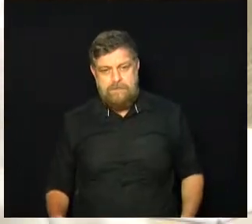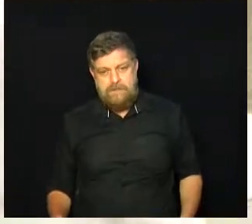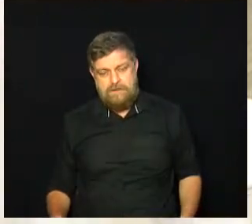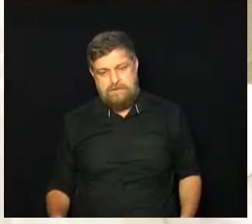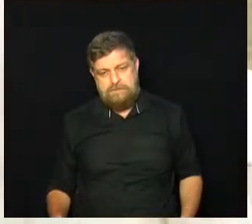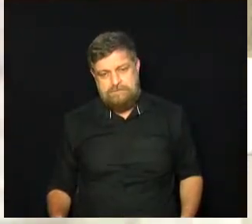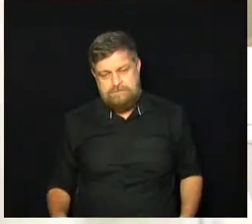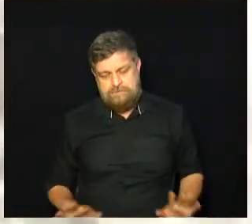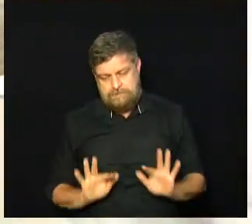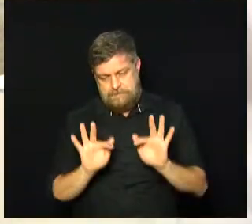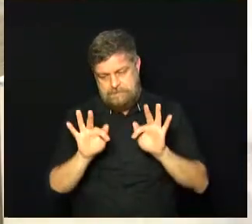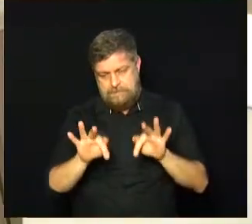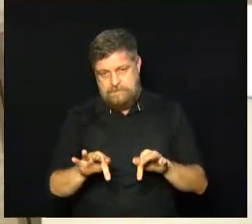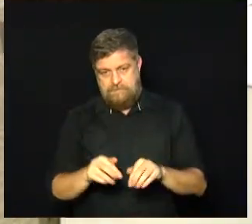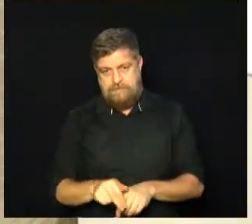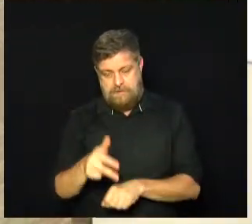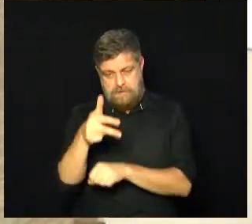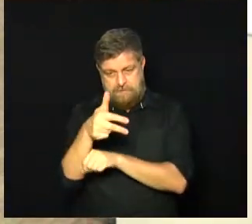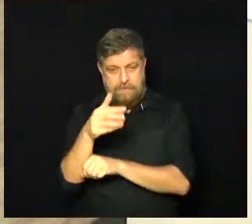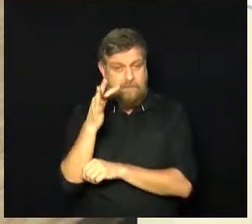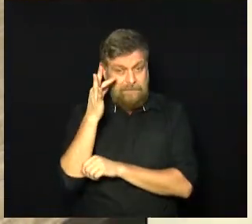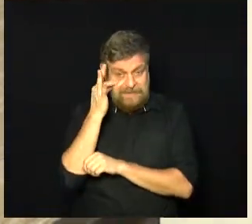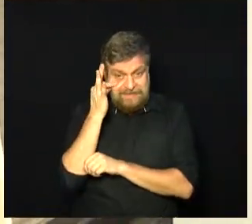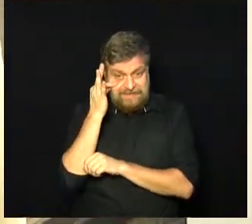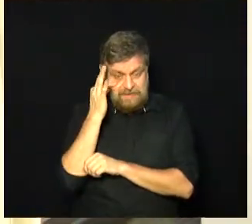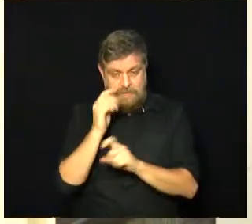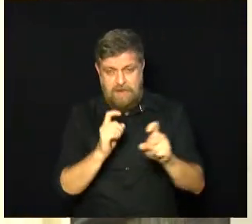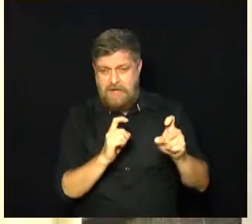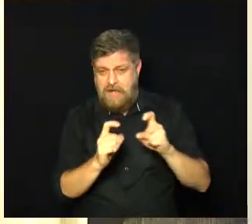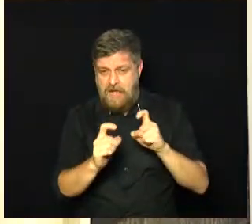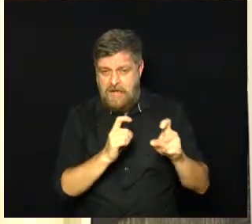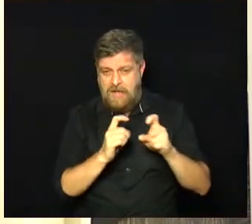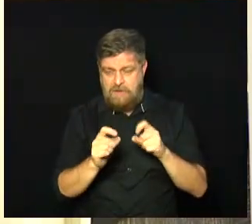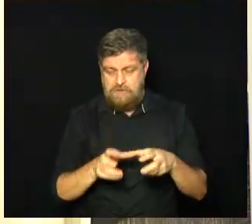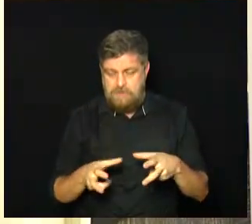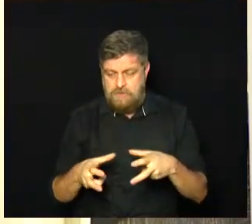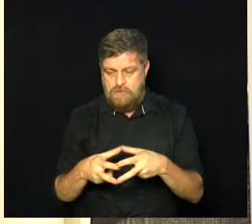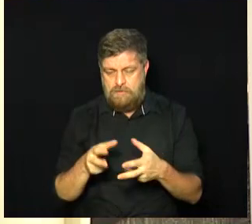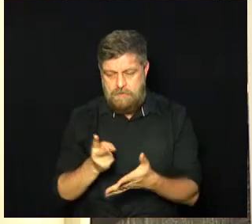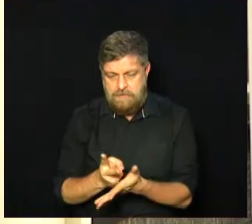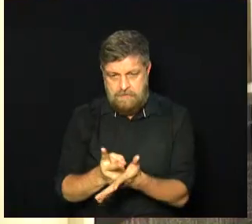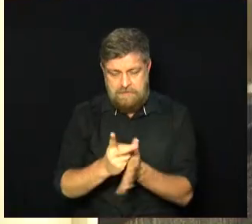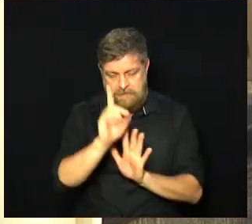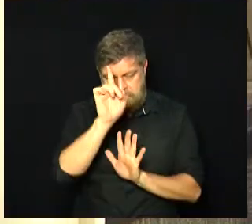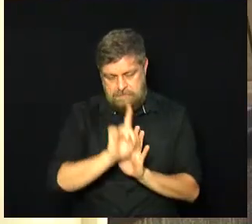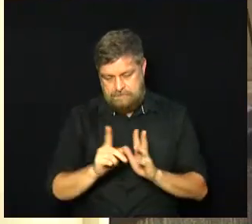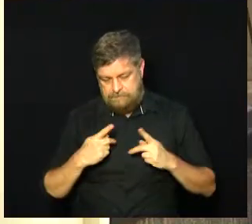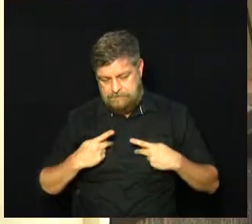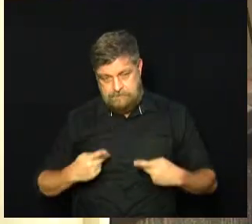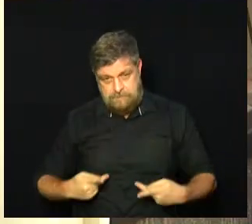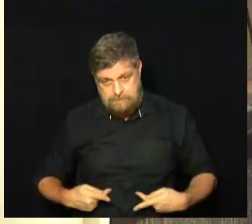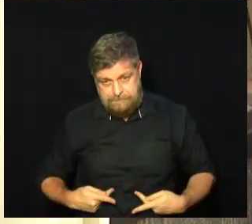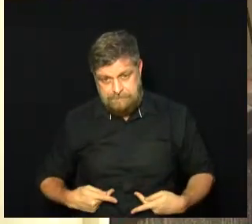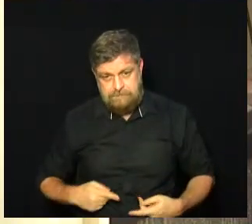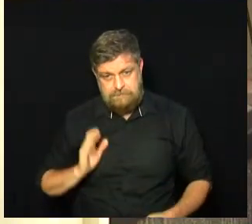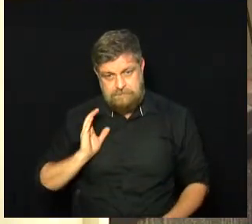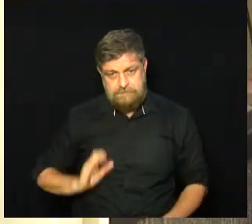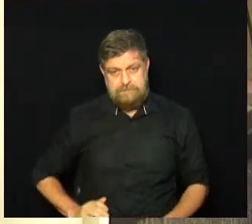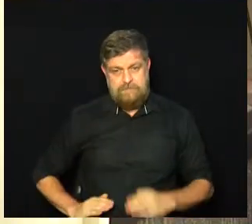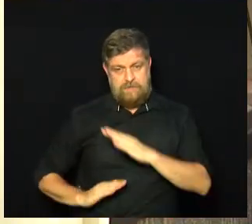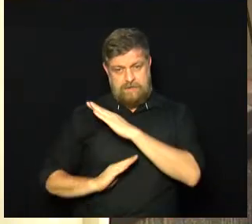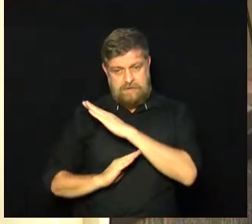É encerrada aqui a transmissão ao vivo da reunião da Comissão Permanente de Defesa dos Direitos Humanos e Cidadania da